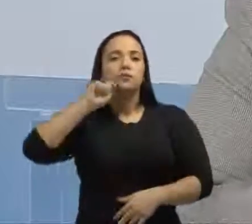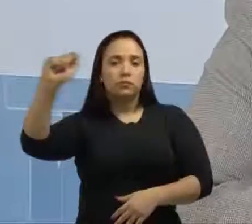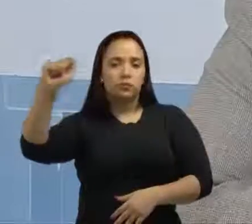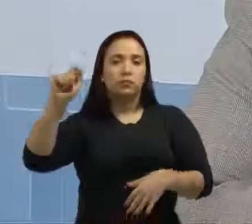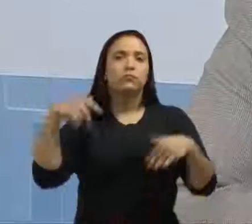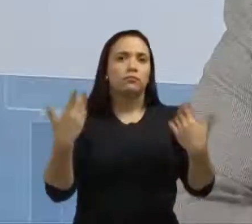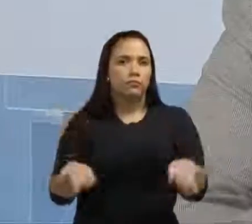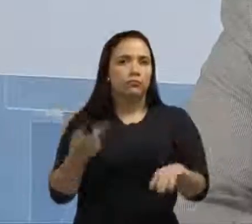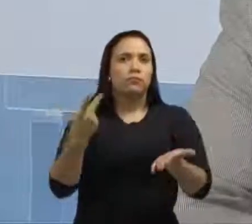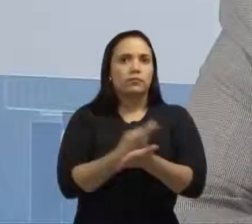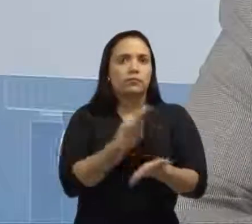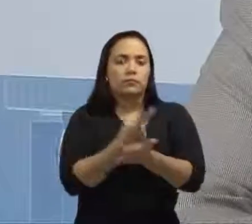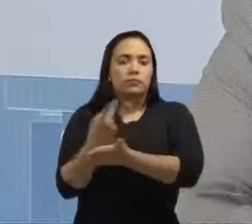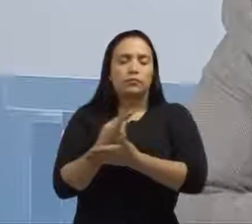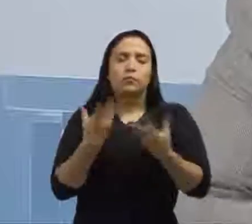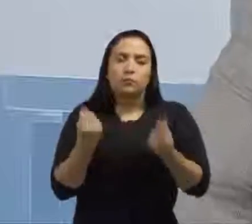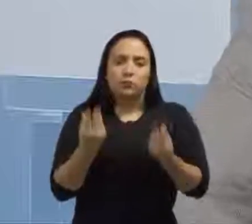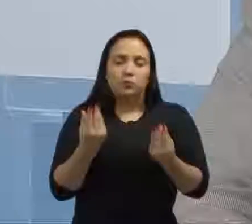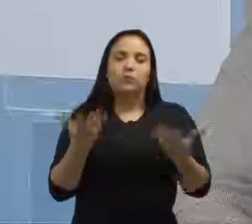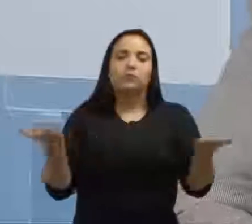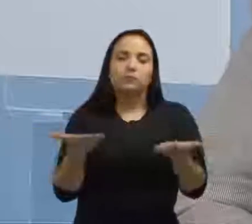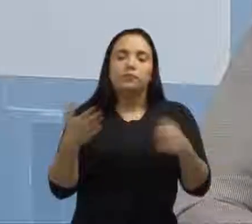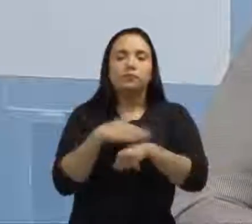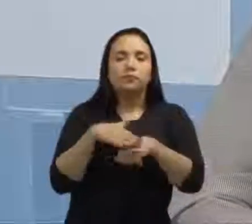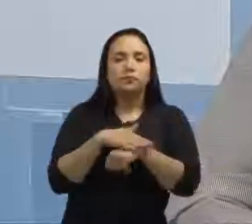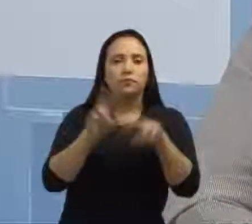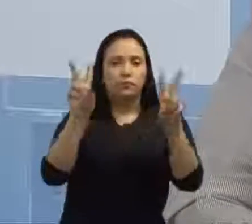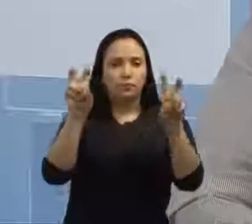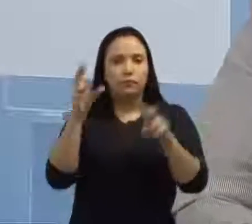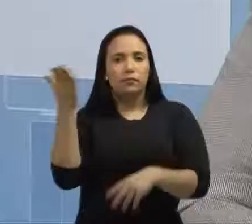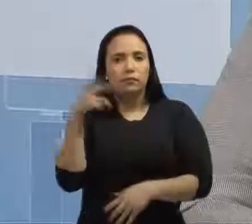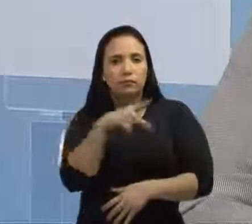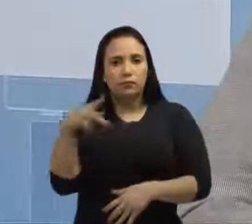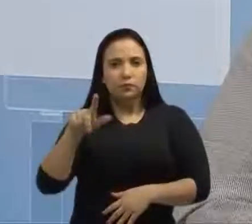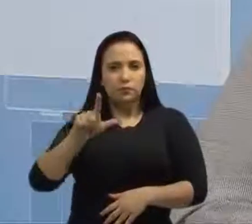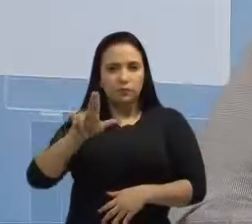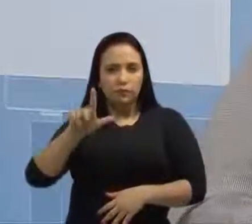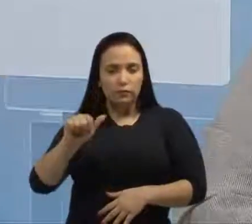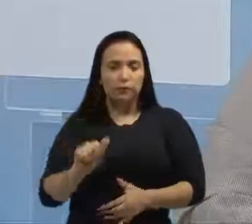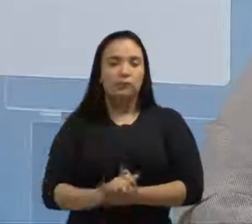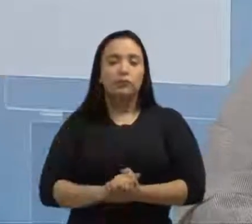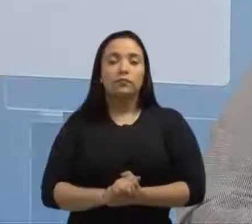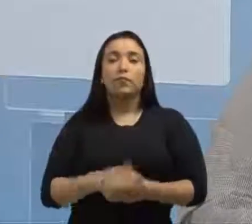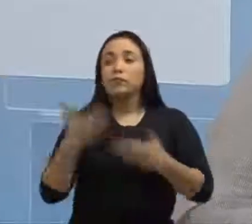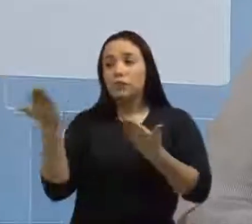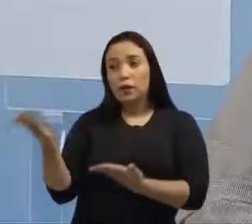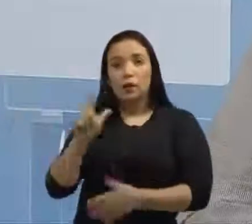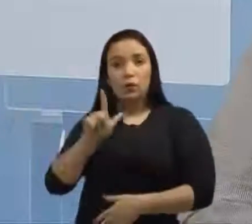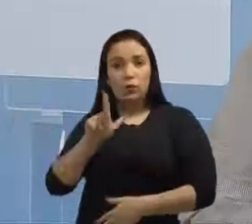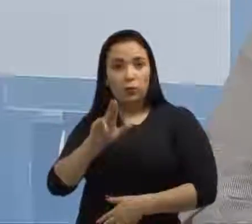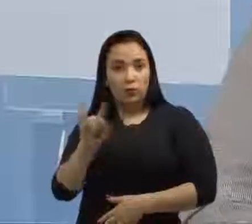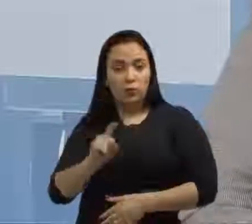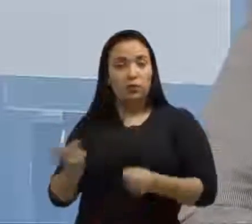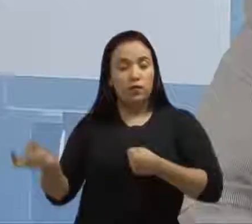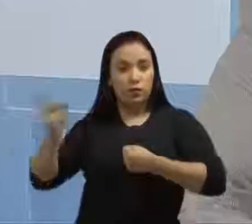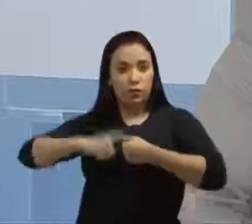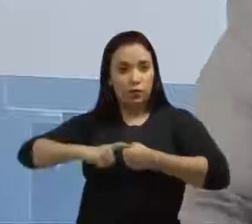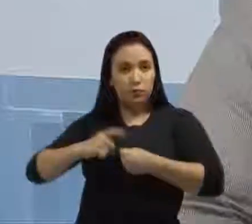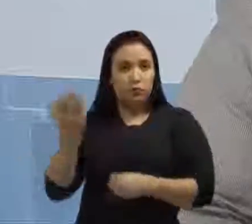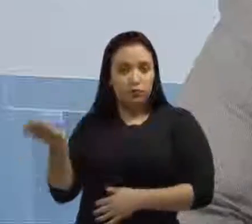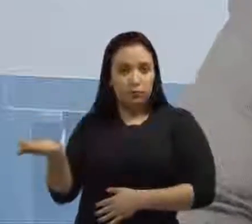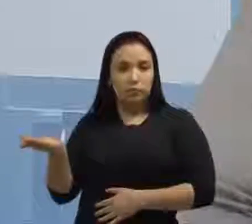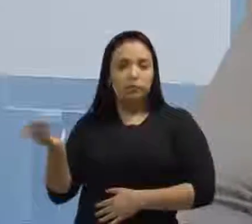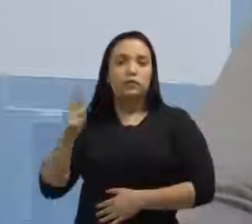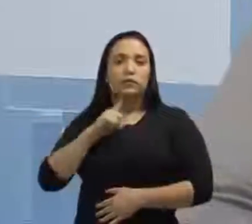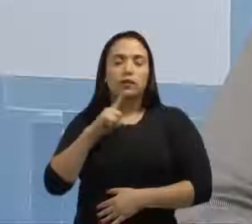de abril. Então é muita coisa que a gente vai falar. Vou começar logo pela questão do presidente Lula. Luiz, de volta aqui, depois